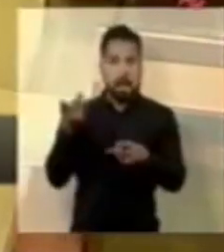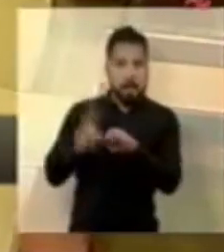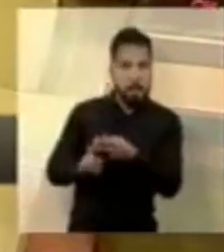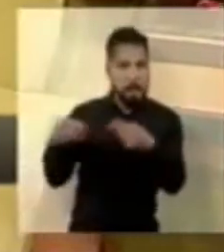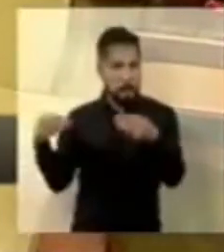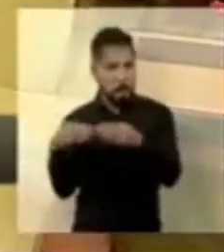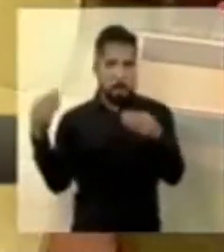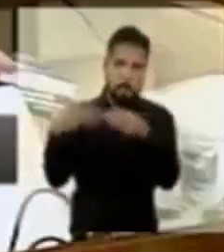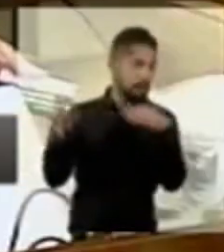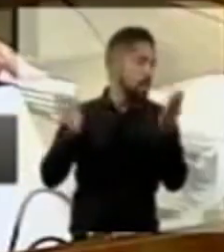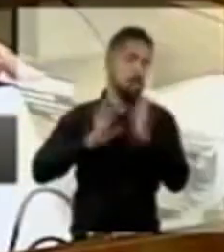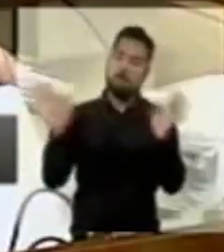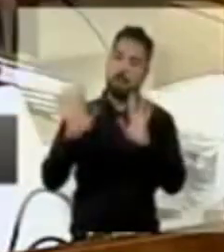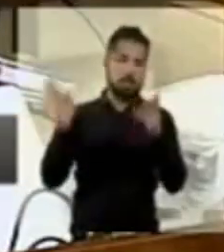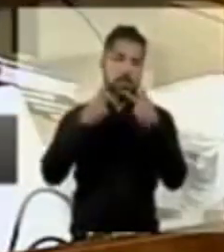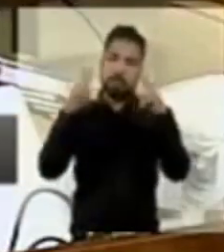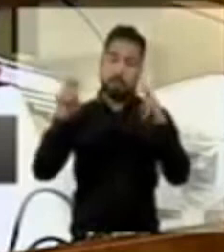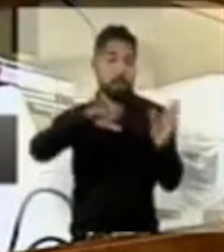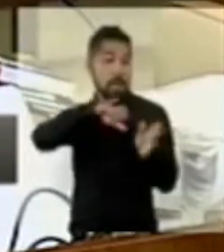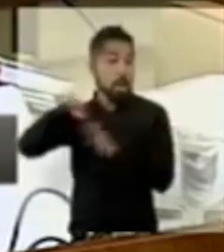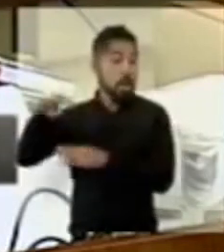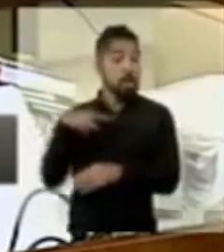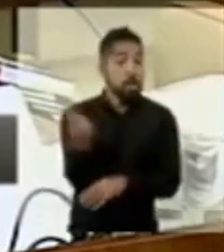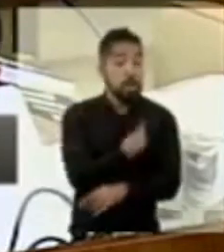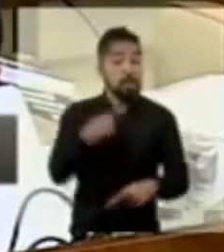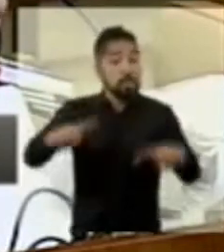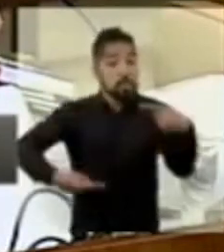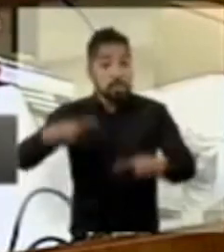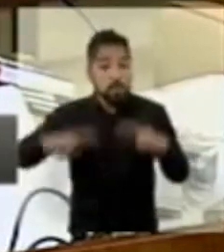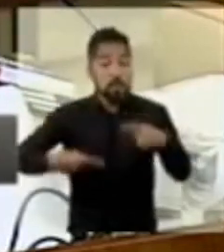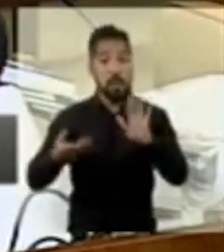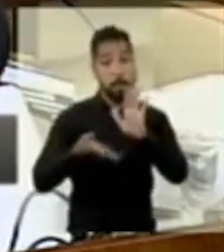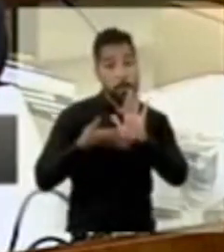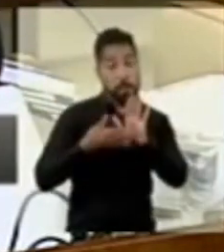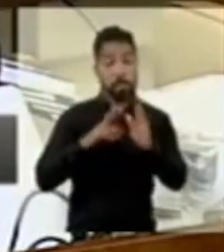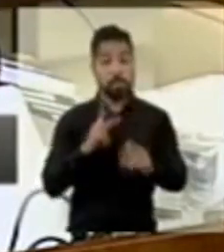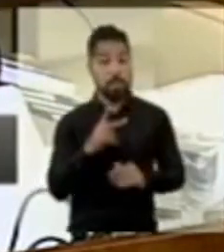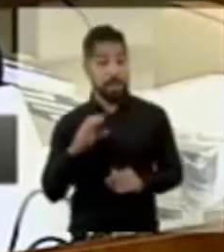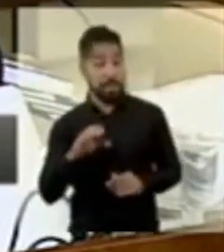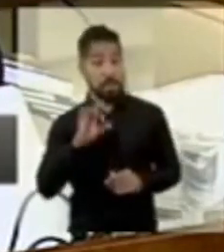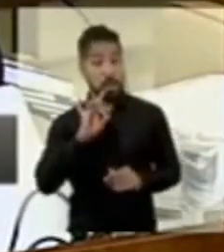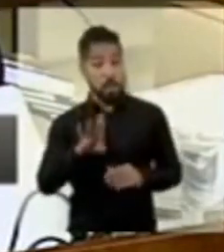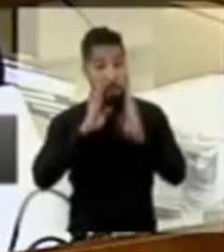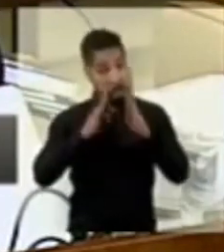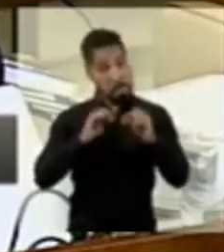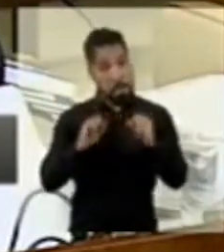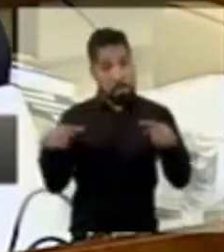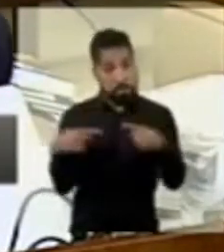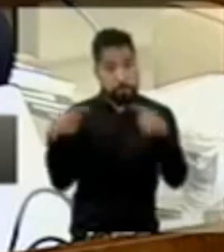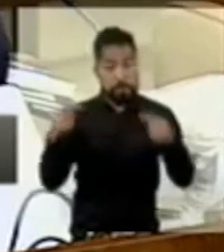procedente ou improcedente e não é isso que está sendo discutido não estamos discutindo como proposto no habeas corpus só poderia ser assim